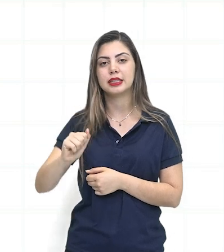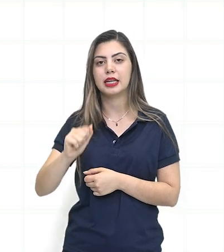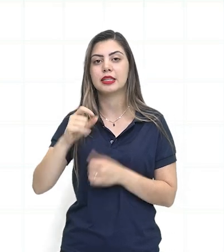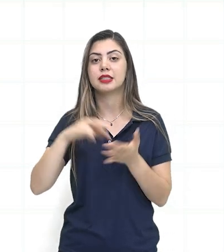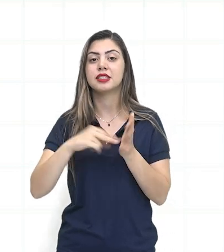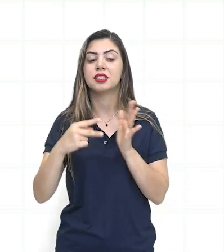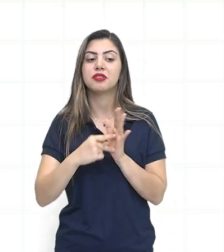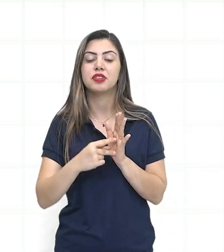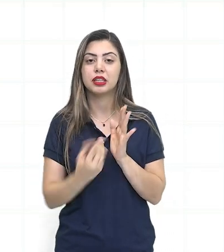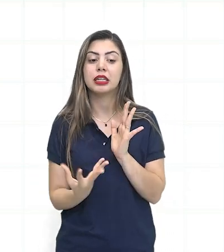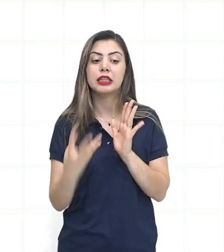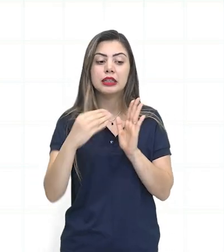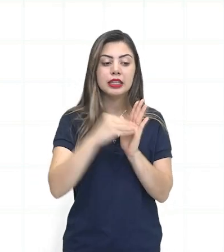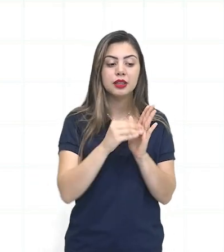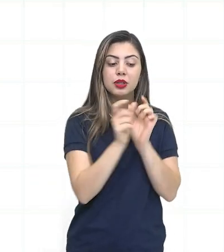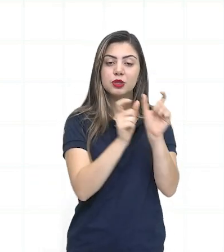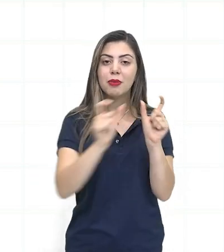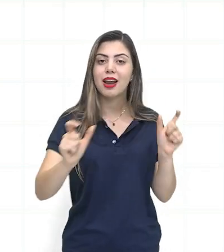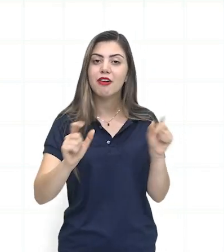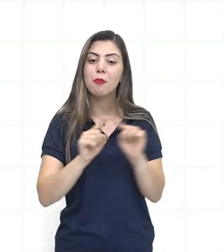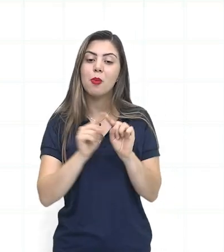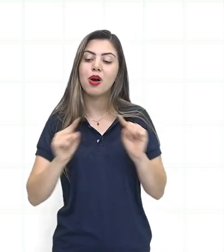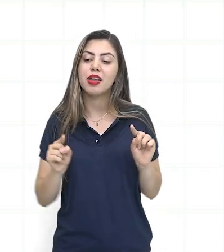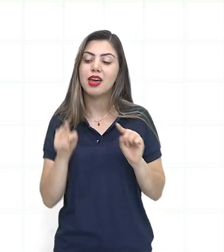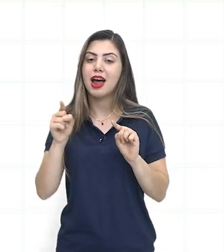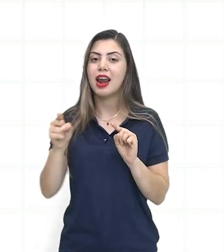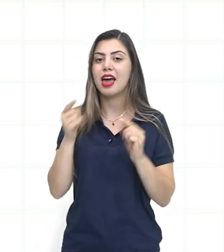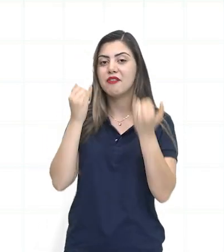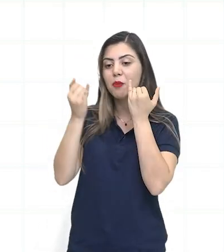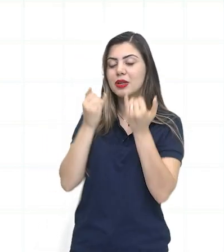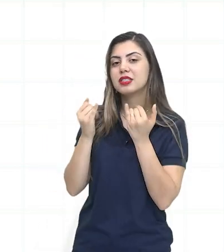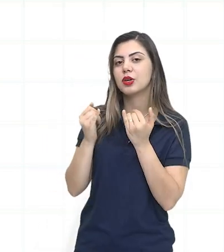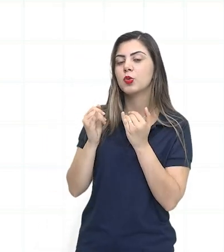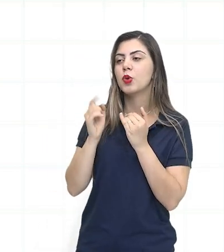descrito. Correto? Mas pode-se